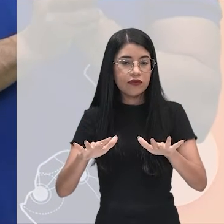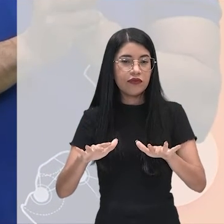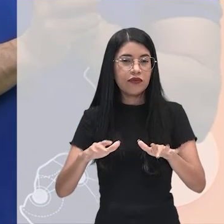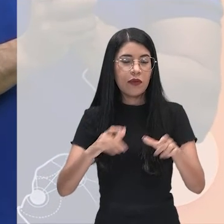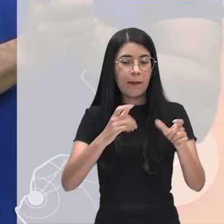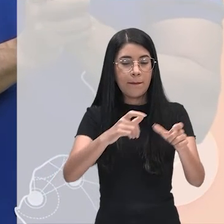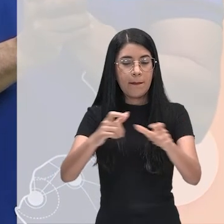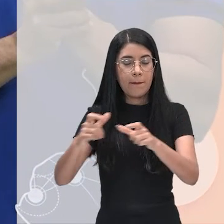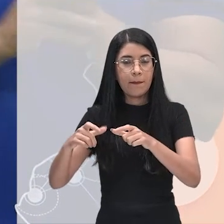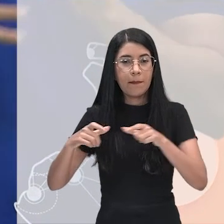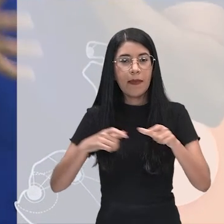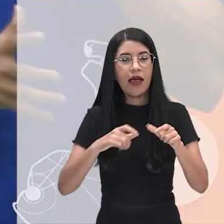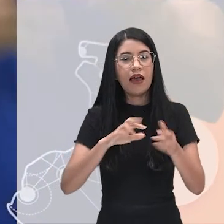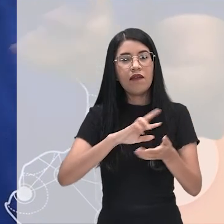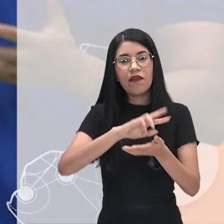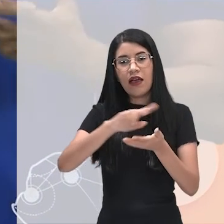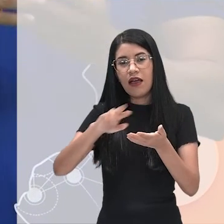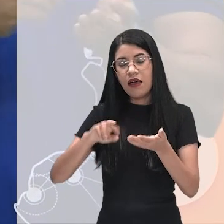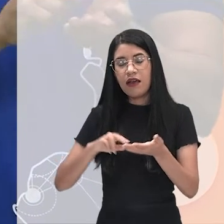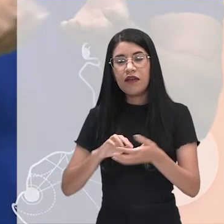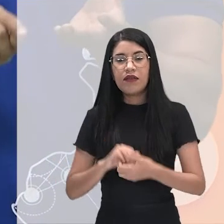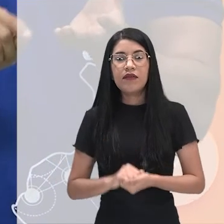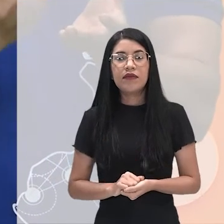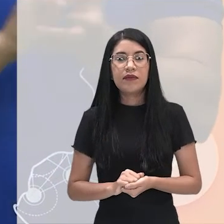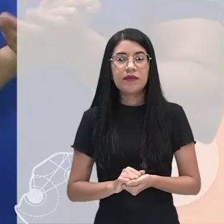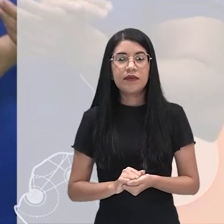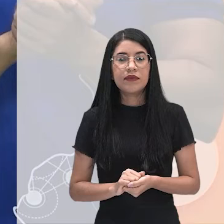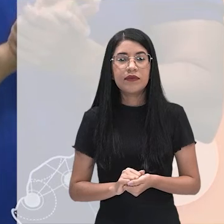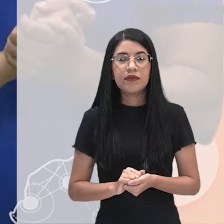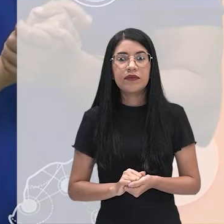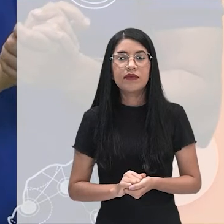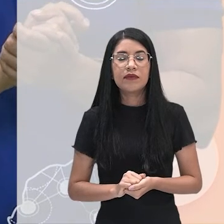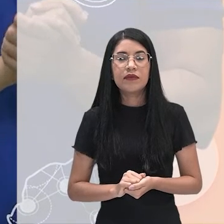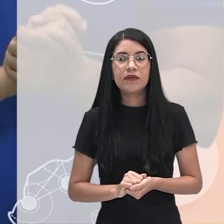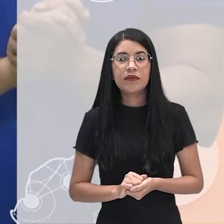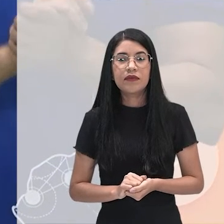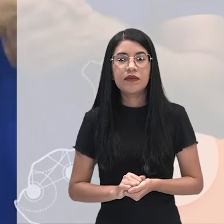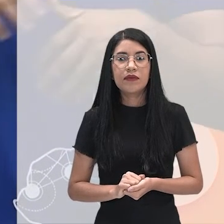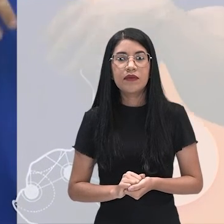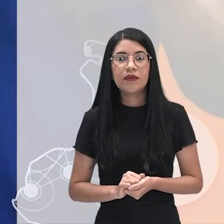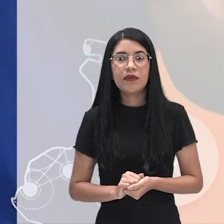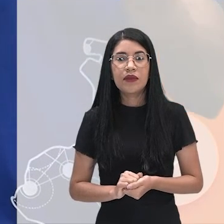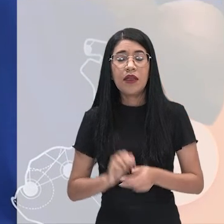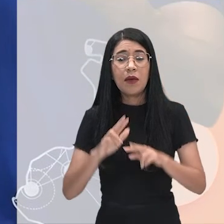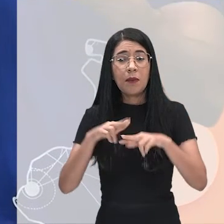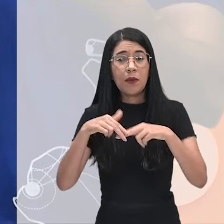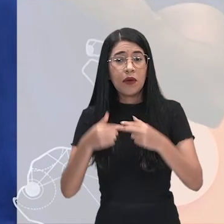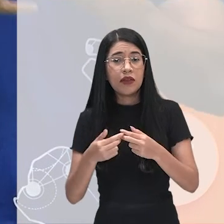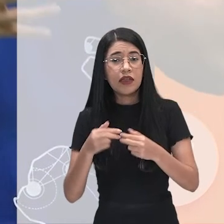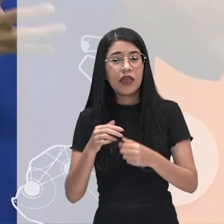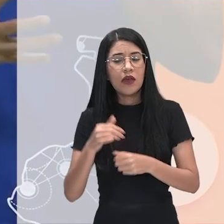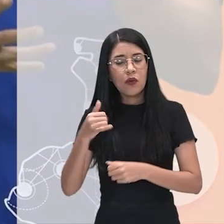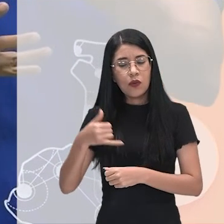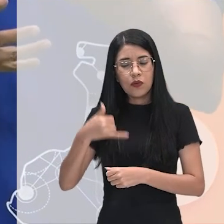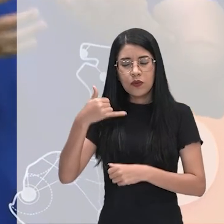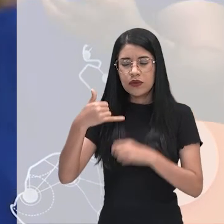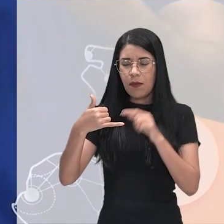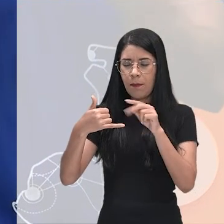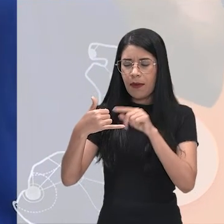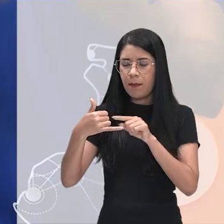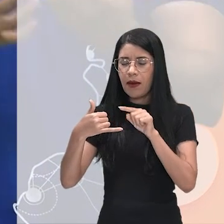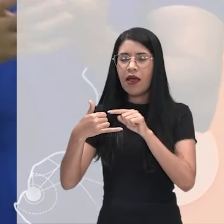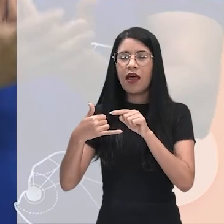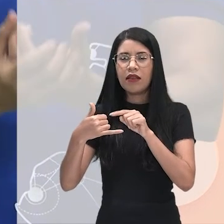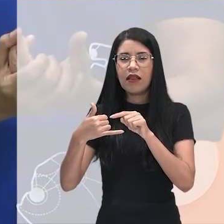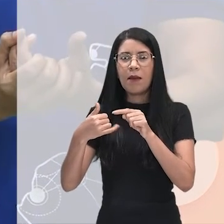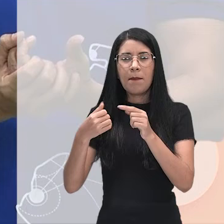de tempo muito curto e você pode comprar isso utilizando, por exemplo, o seu smartphone, tá? Crescente ênfase nesse contexto em